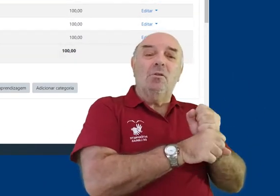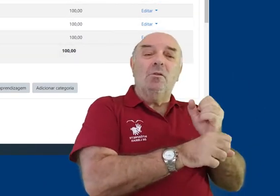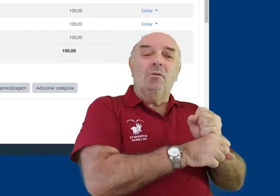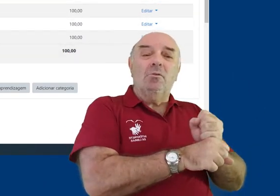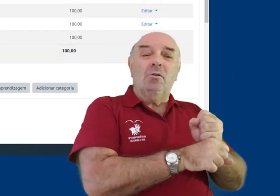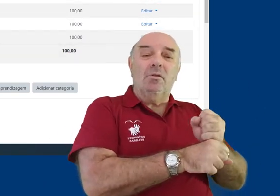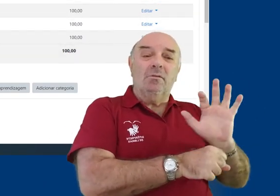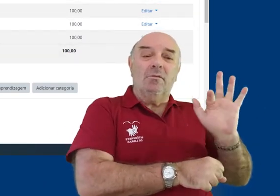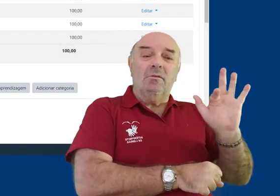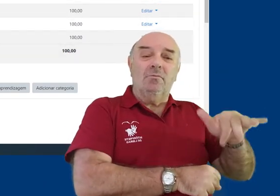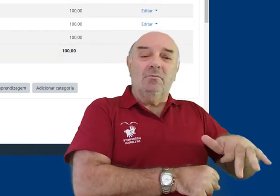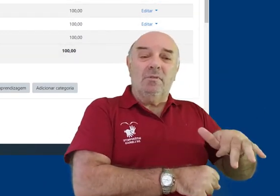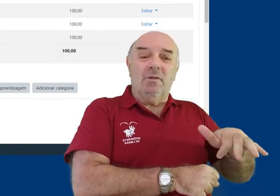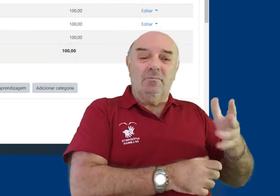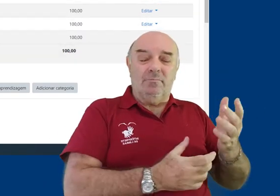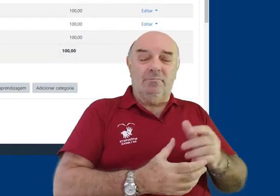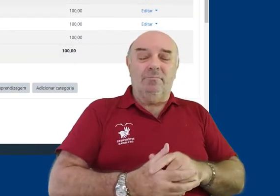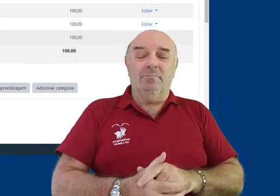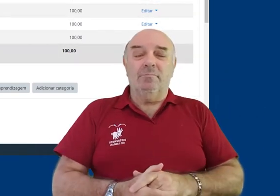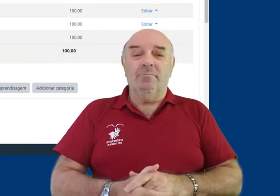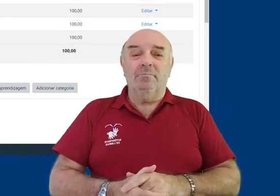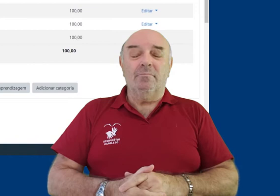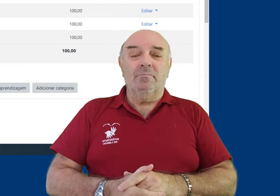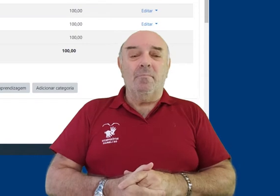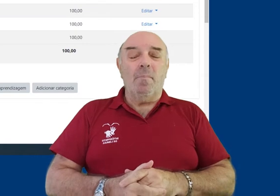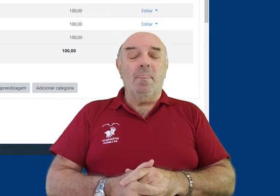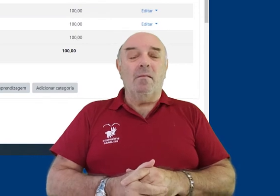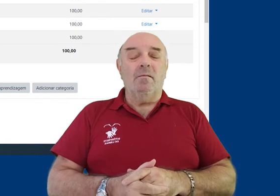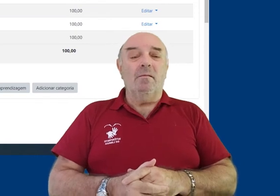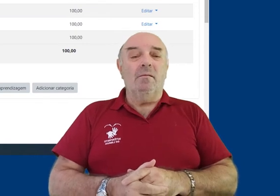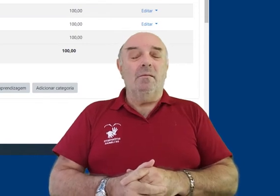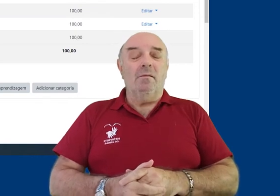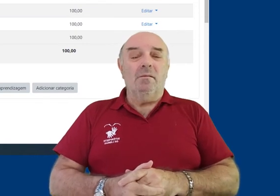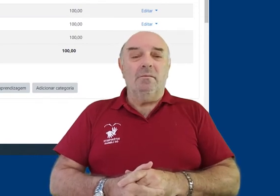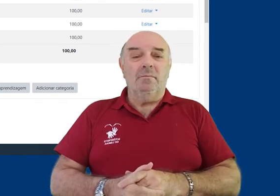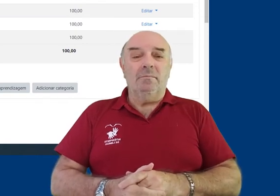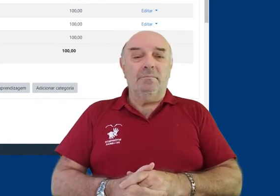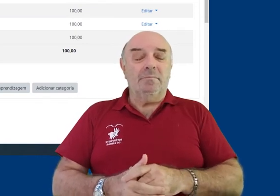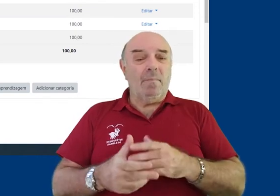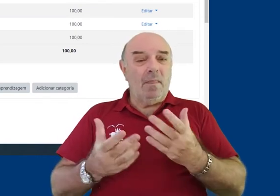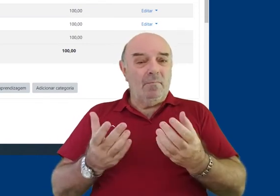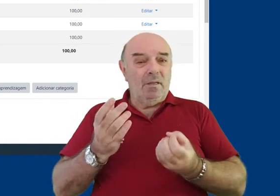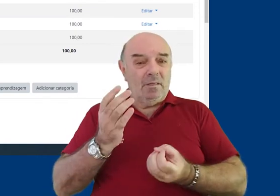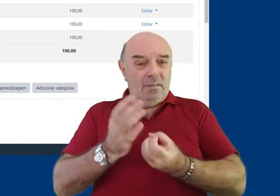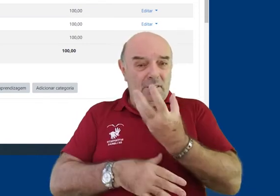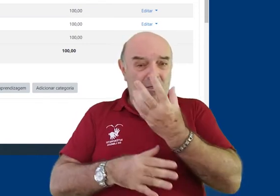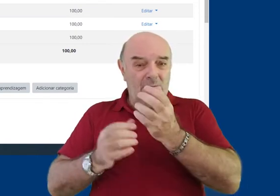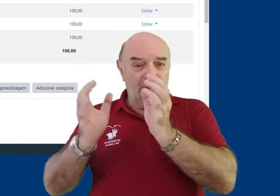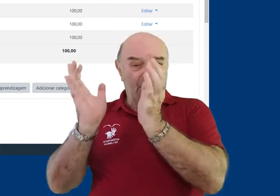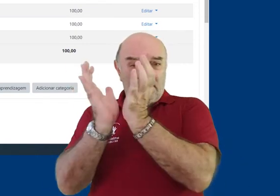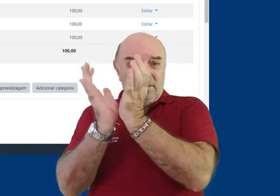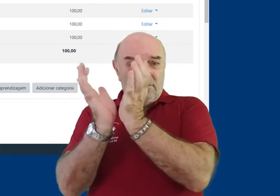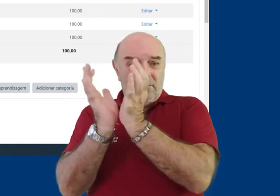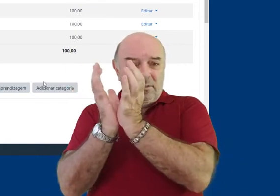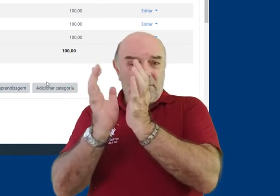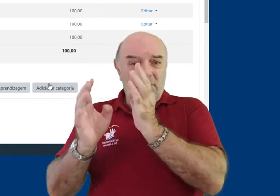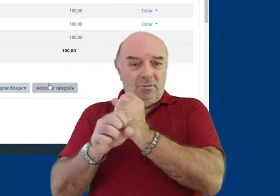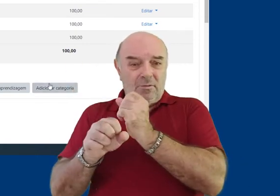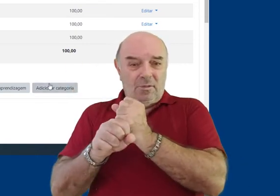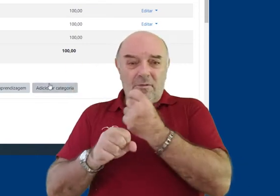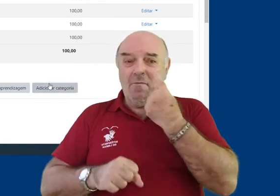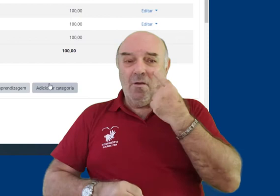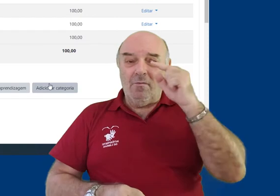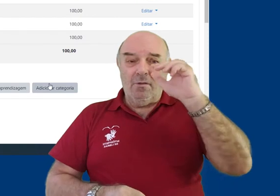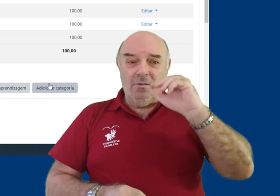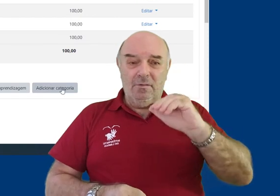final desta categoria de nota. Para criar uma categoria de nota,